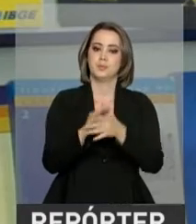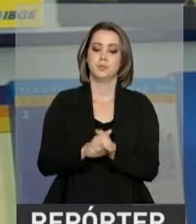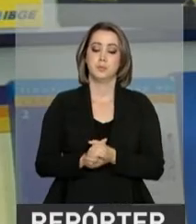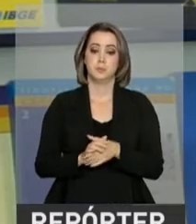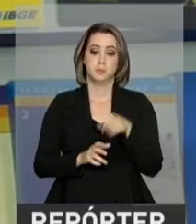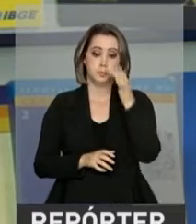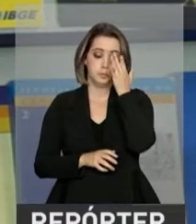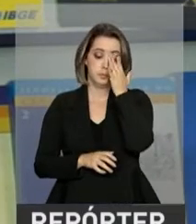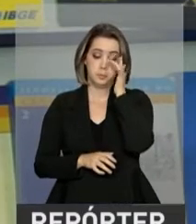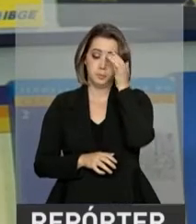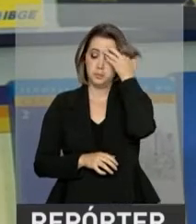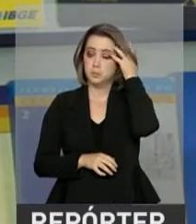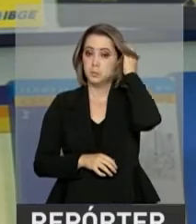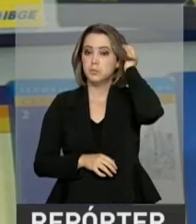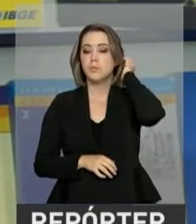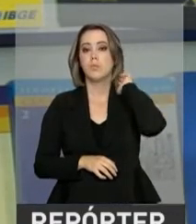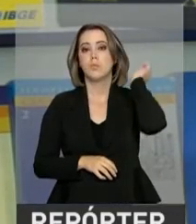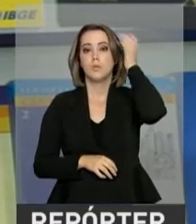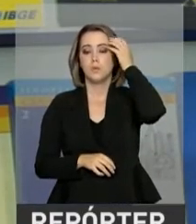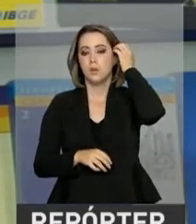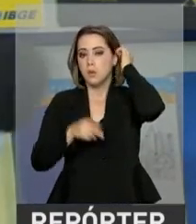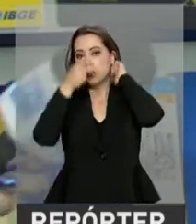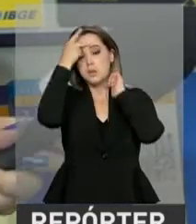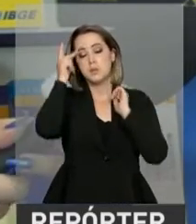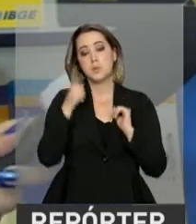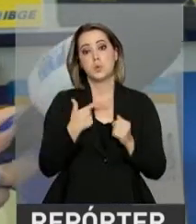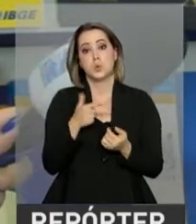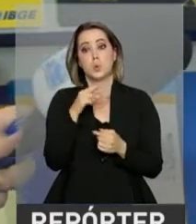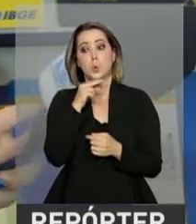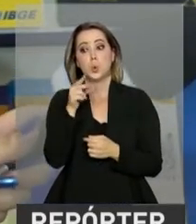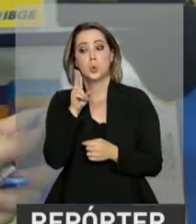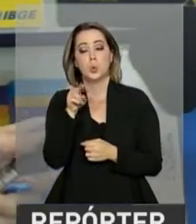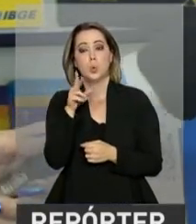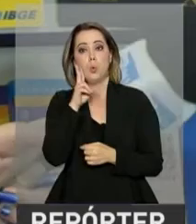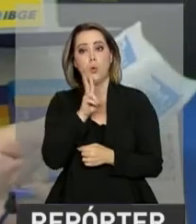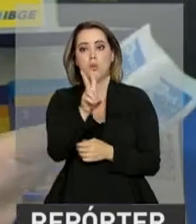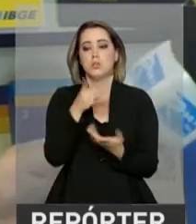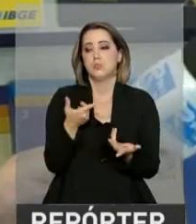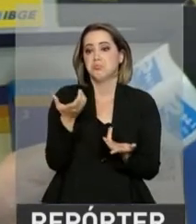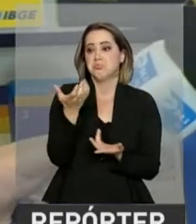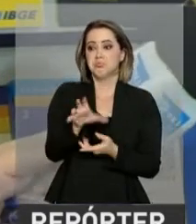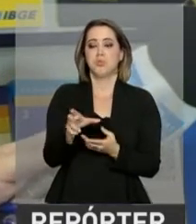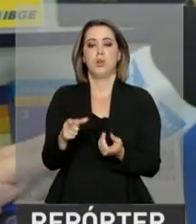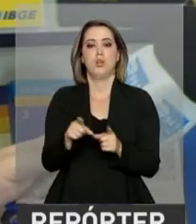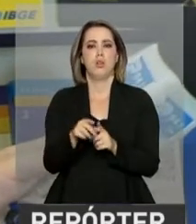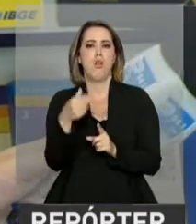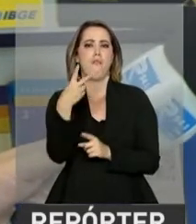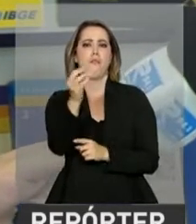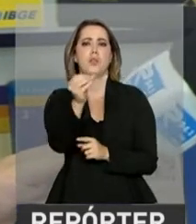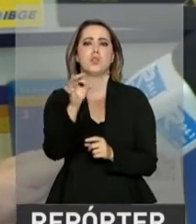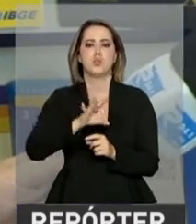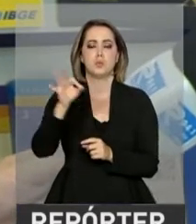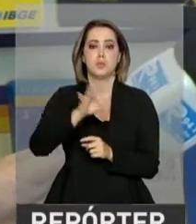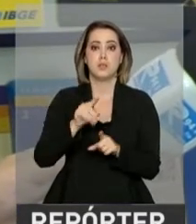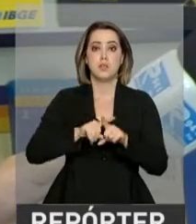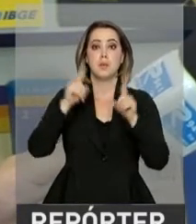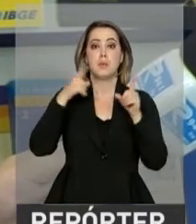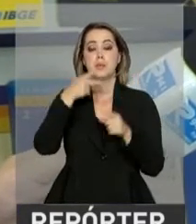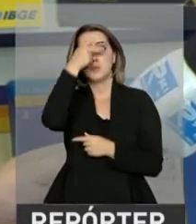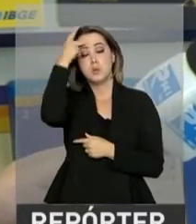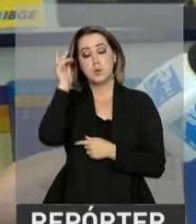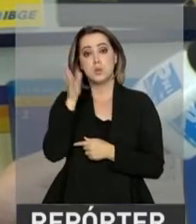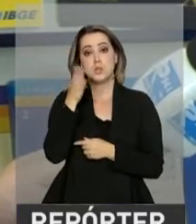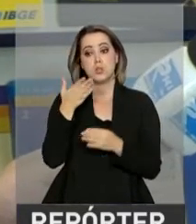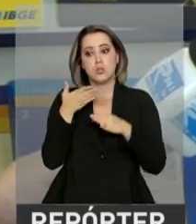as pessoas que nunca haviam frequentado a qualificação profissional, esse interesse era menor, era em torno de 20%. Com relação às pessoas que já